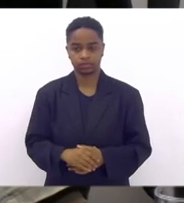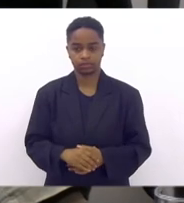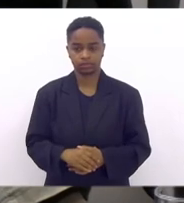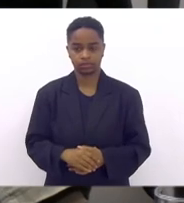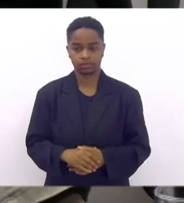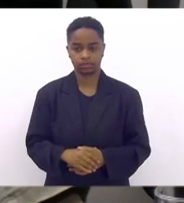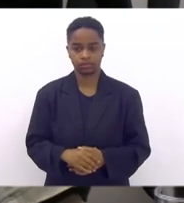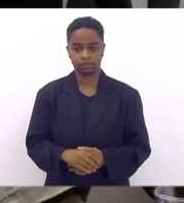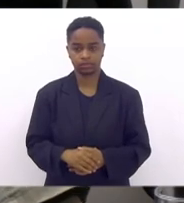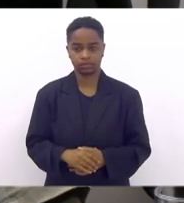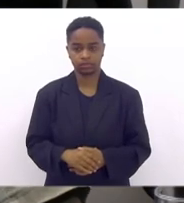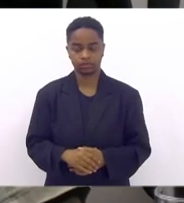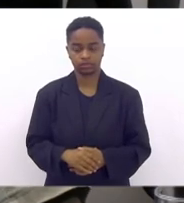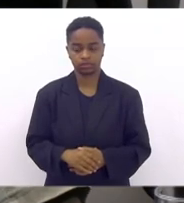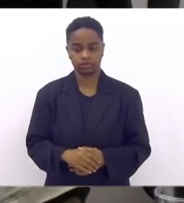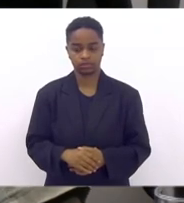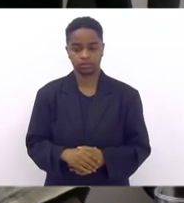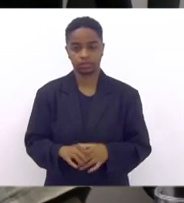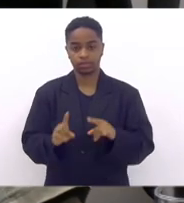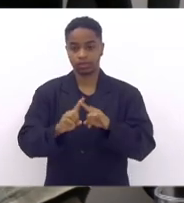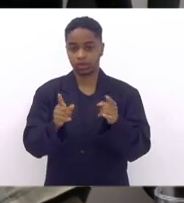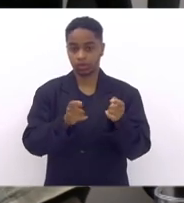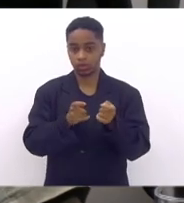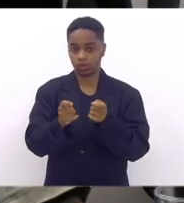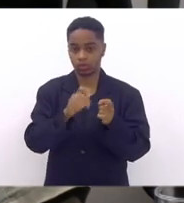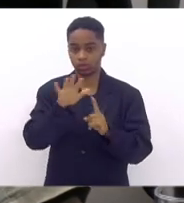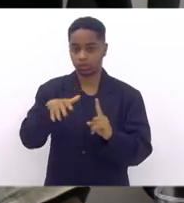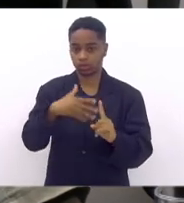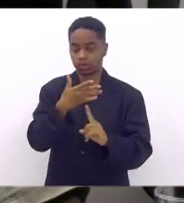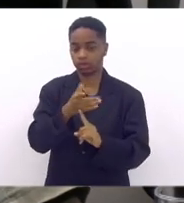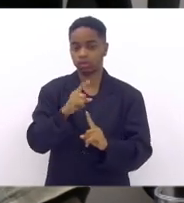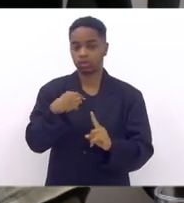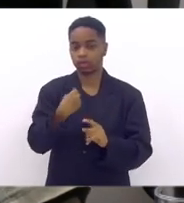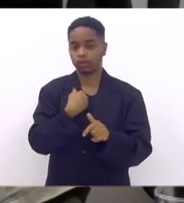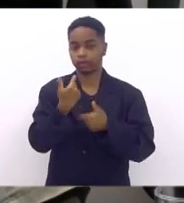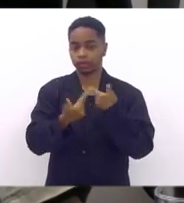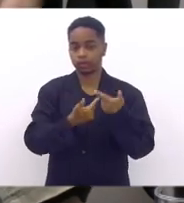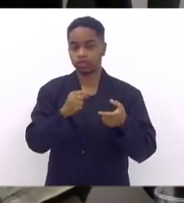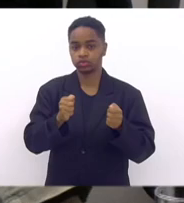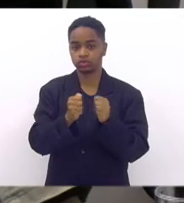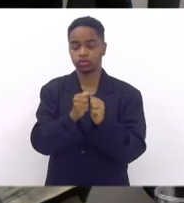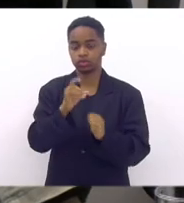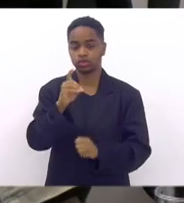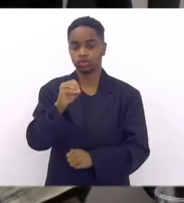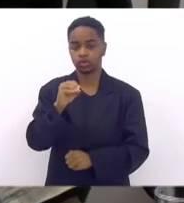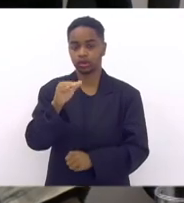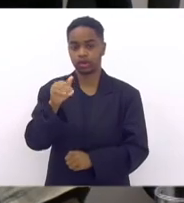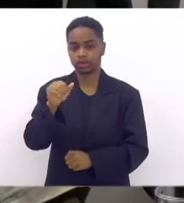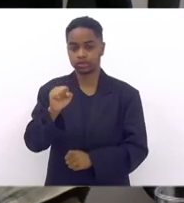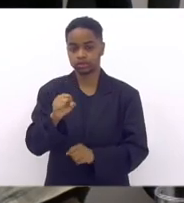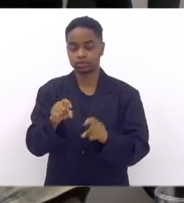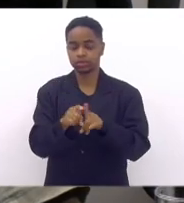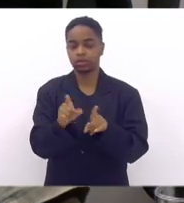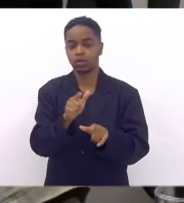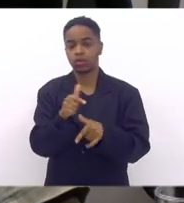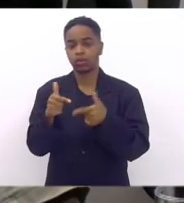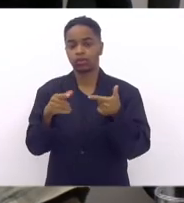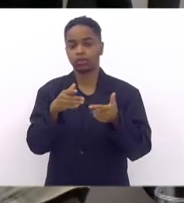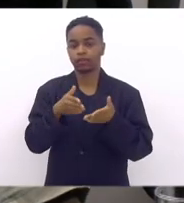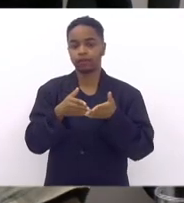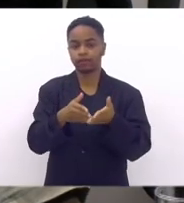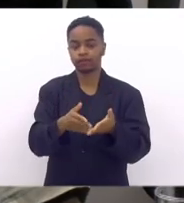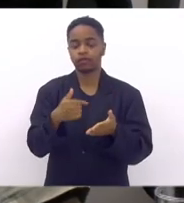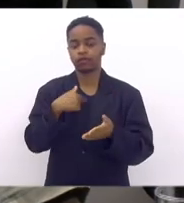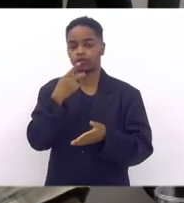Luís né mas Controle Ambiental a gente exerce sobre Docas né e os navios que eu tava comentando né eles têm que ter com o